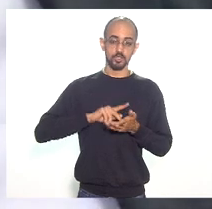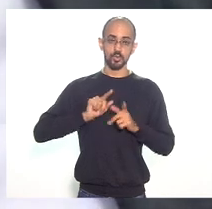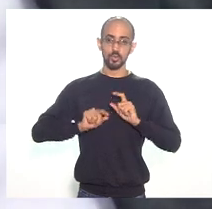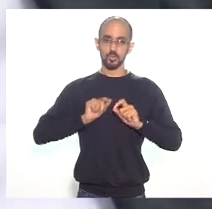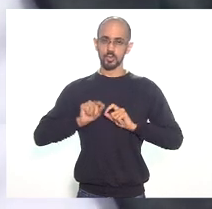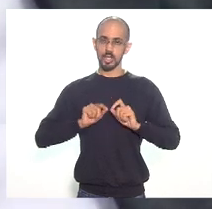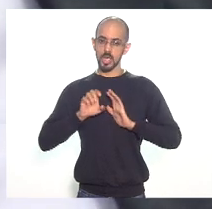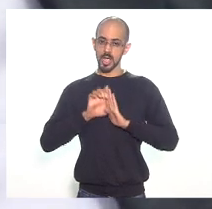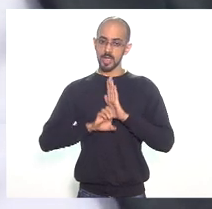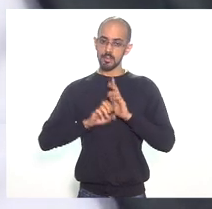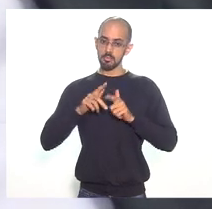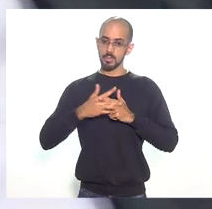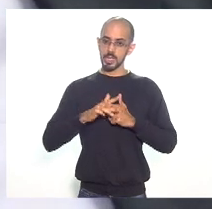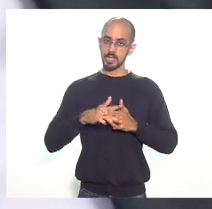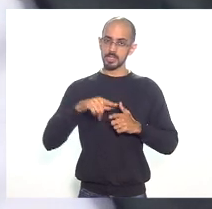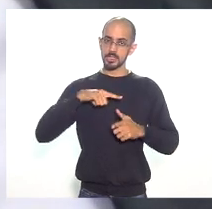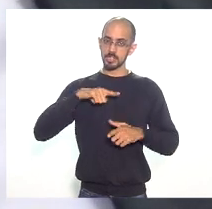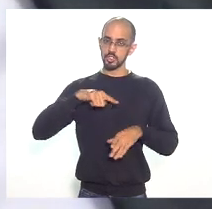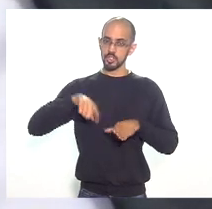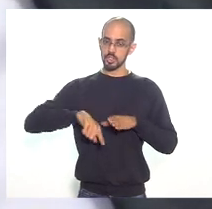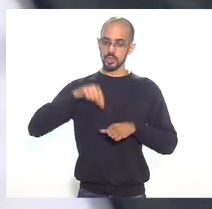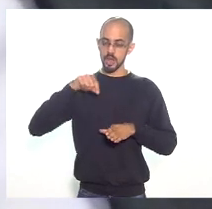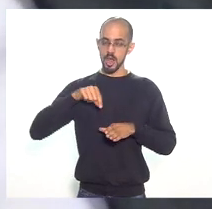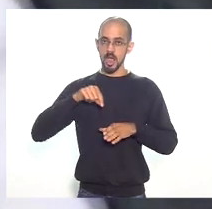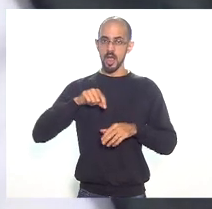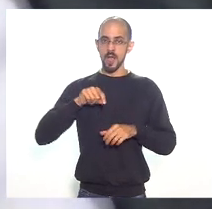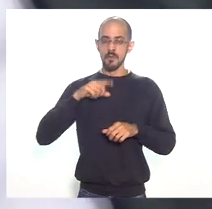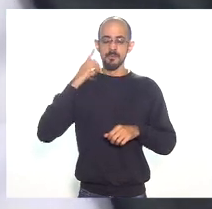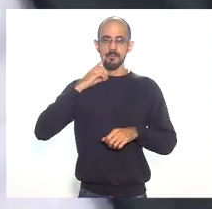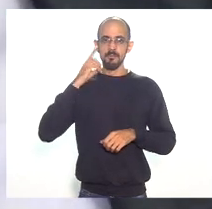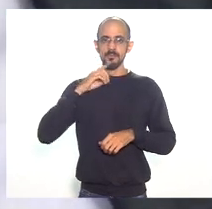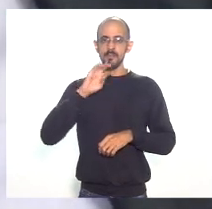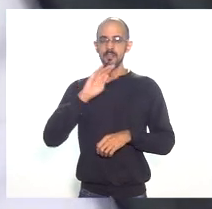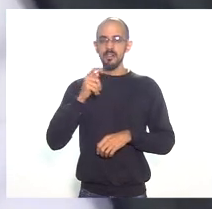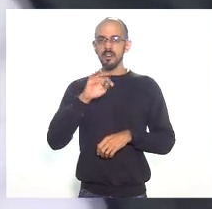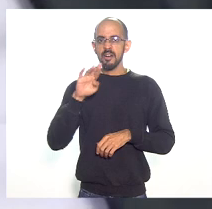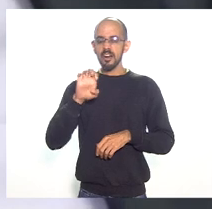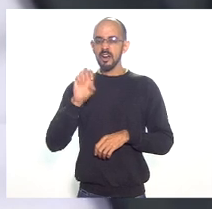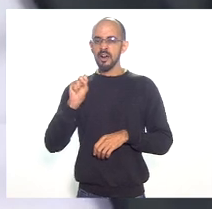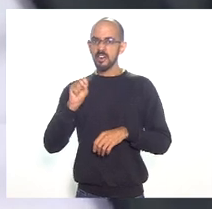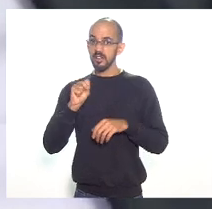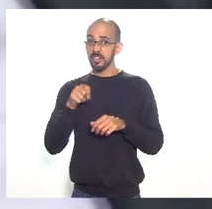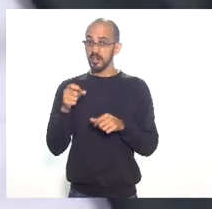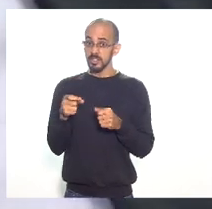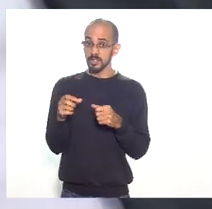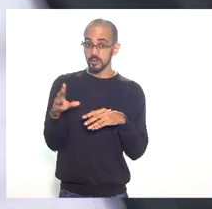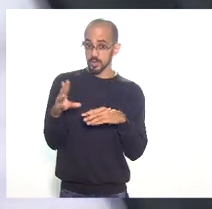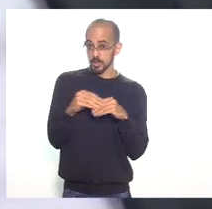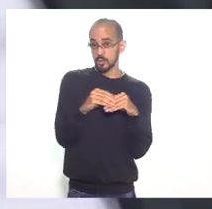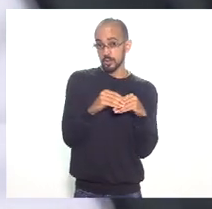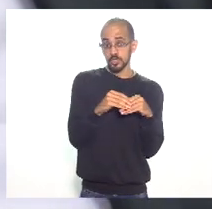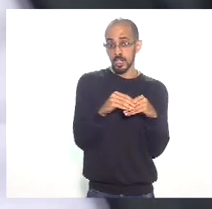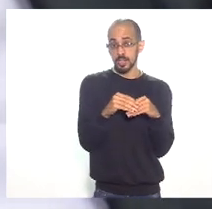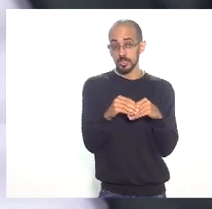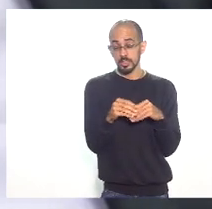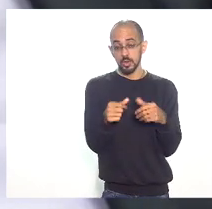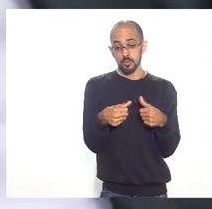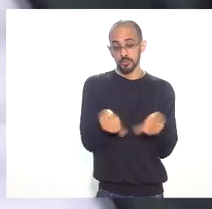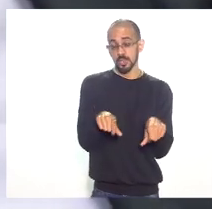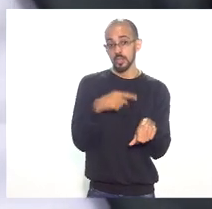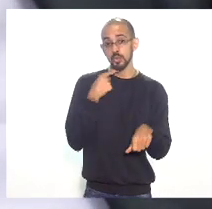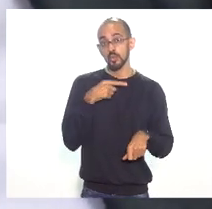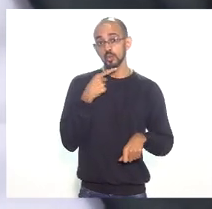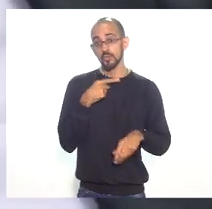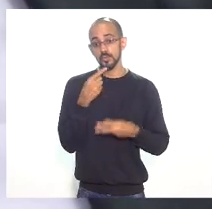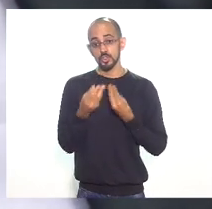emendas que estavam destacadas pelo deputado Charles Batista, elas foram aglutinadas com outras emendas. Então, me causou dúvida no que diz